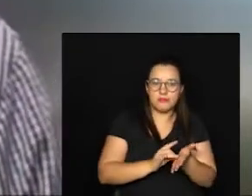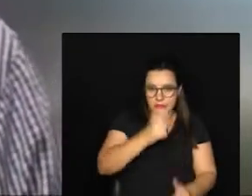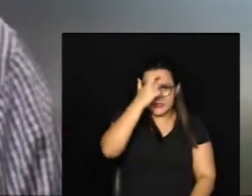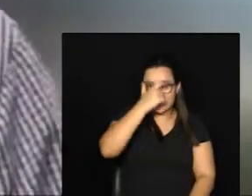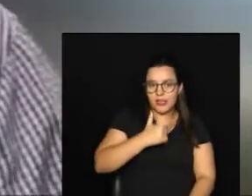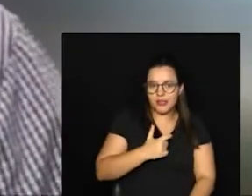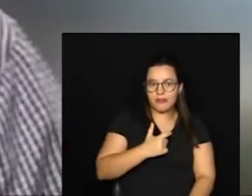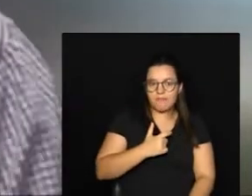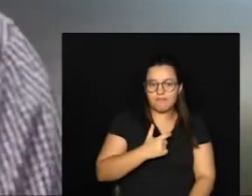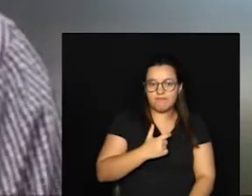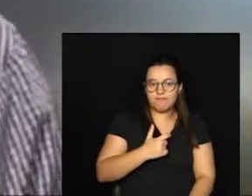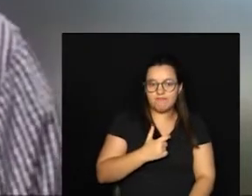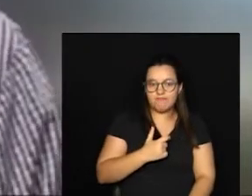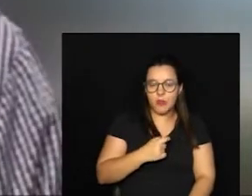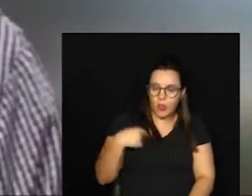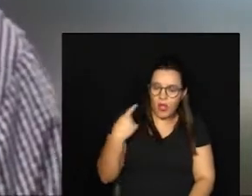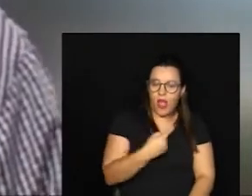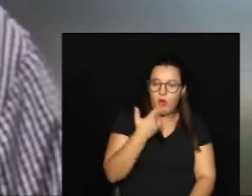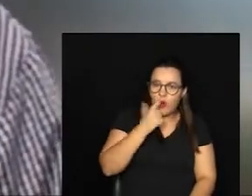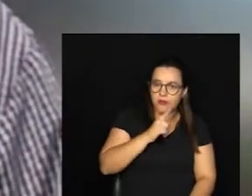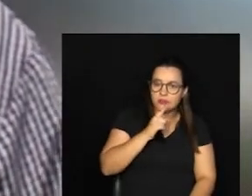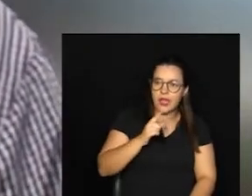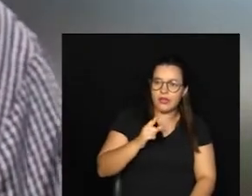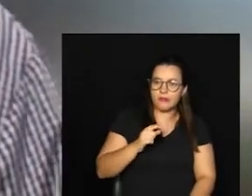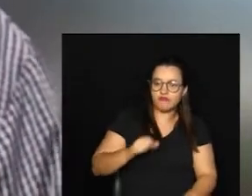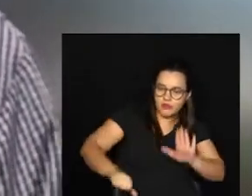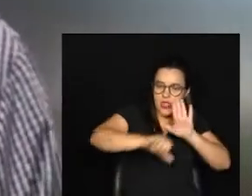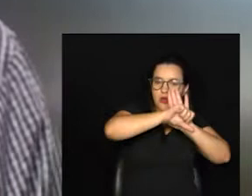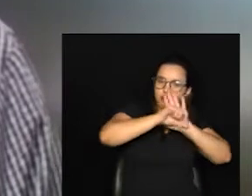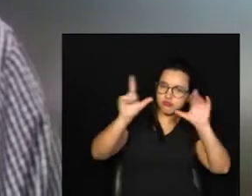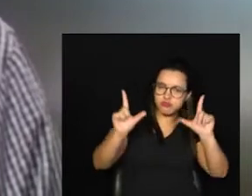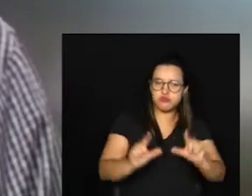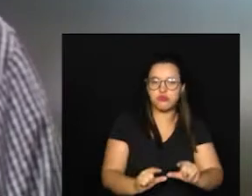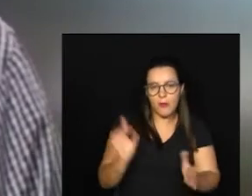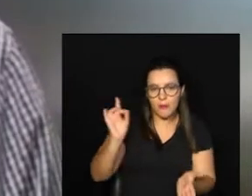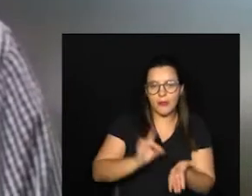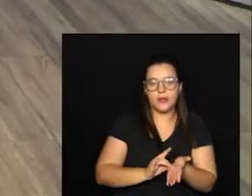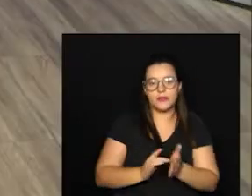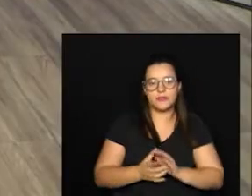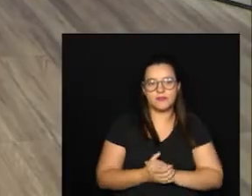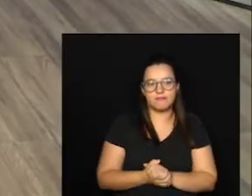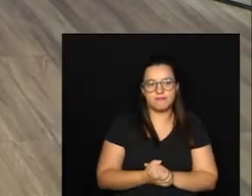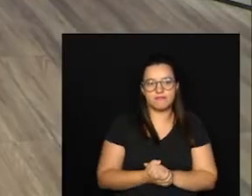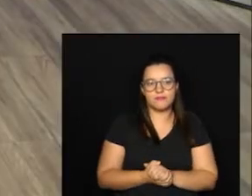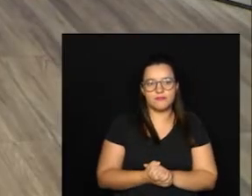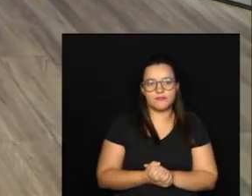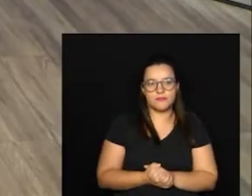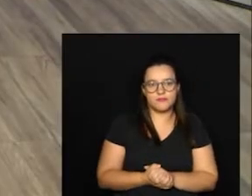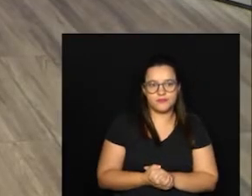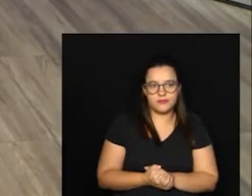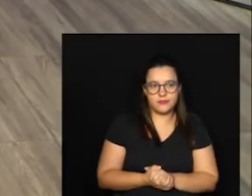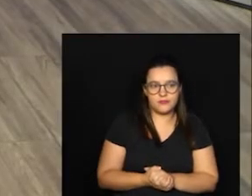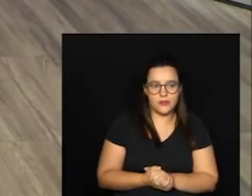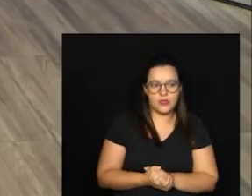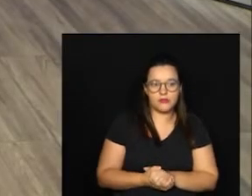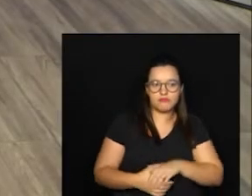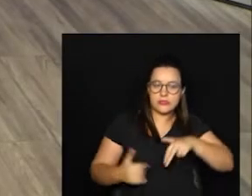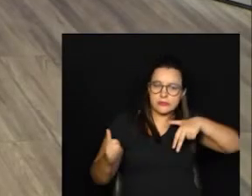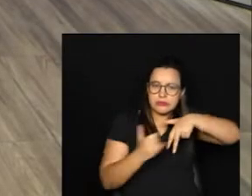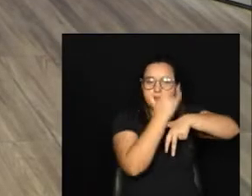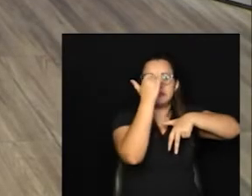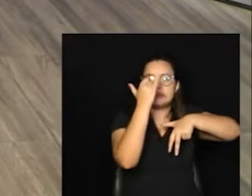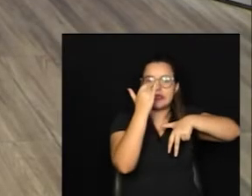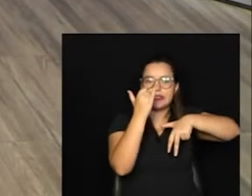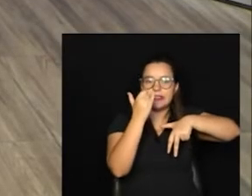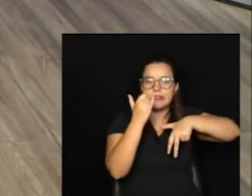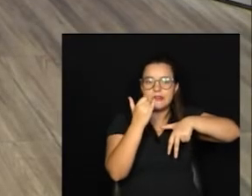pessoais no âmbito penal, aí nós tenhamos uma diminuição desse padrão de conduta. Leonardo, para a vítima que está